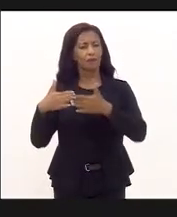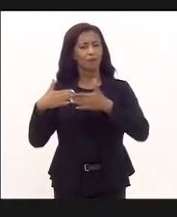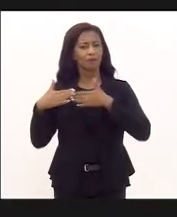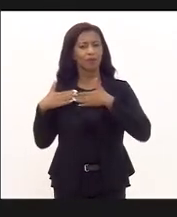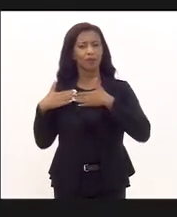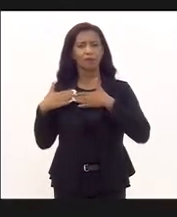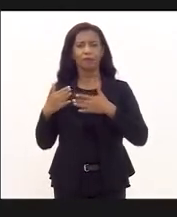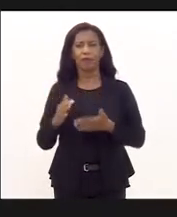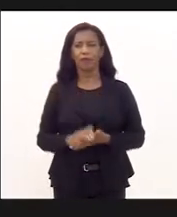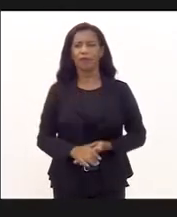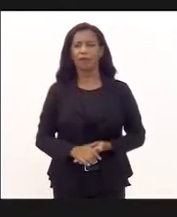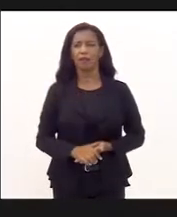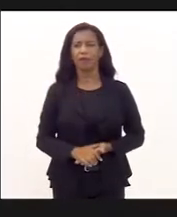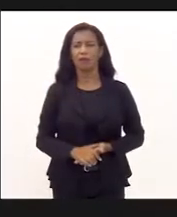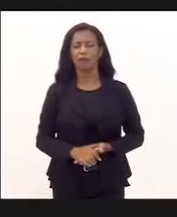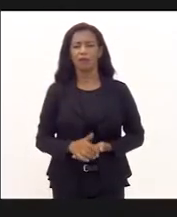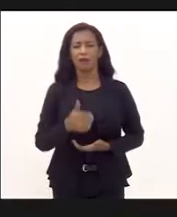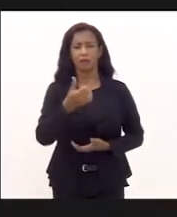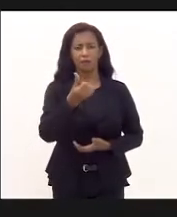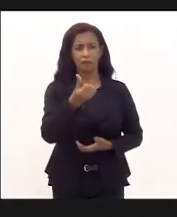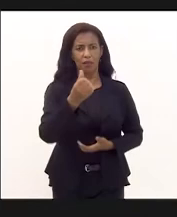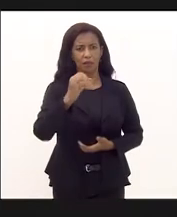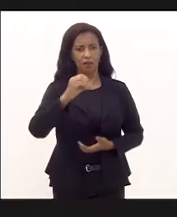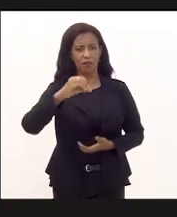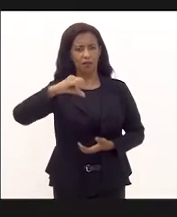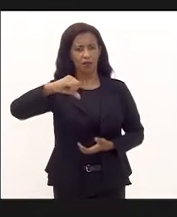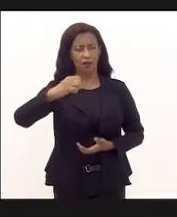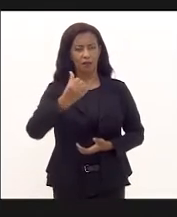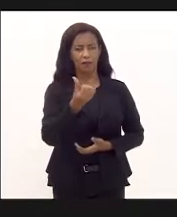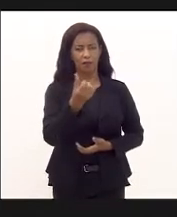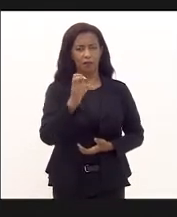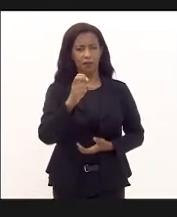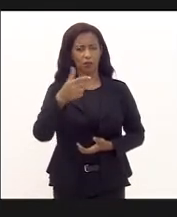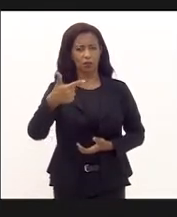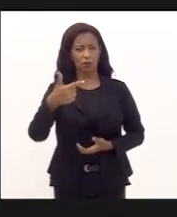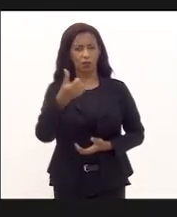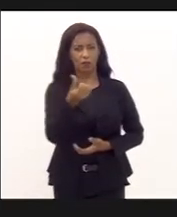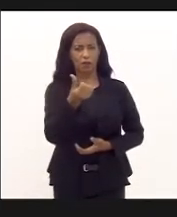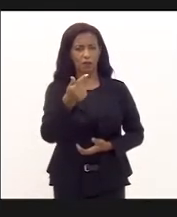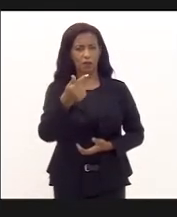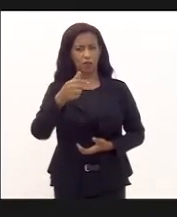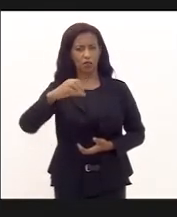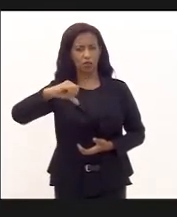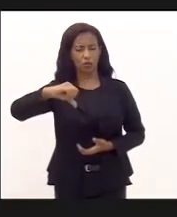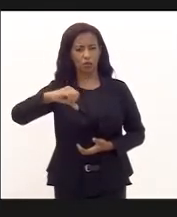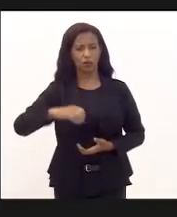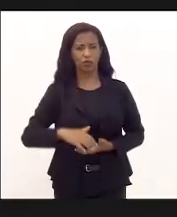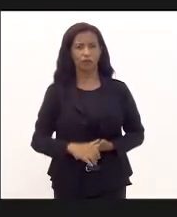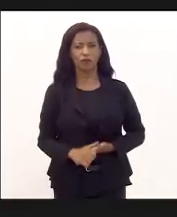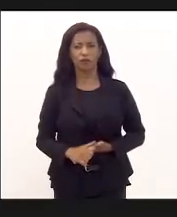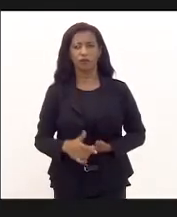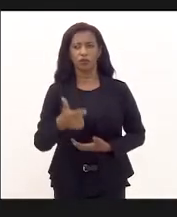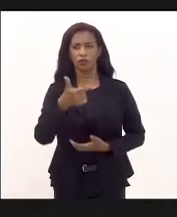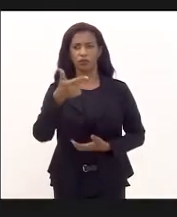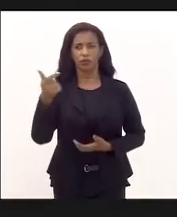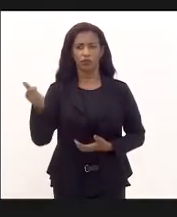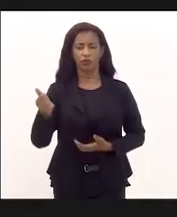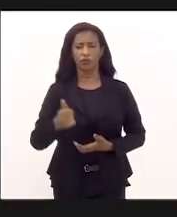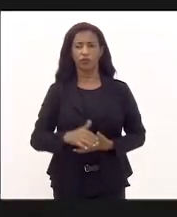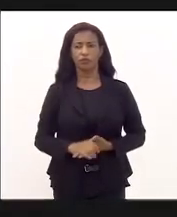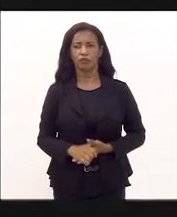nos projetos 609, 652 e 679 de 21.